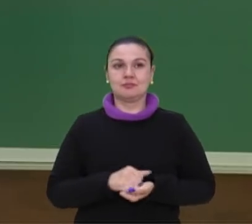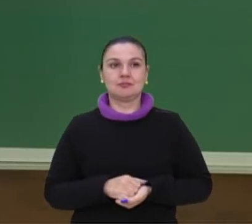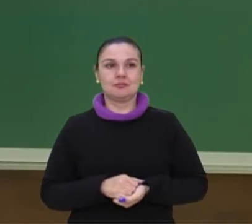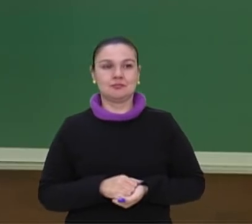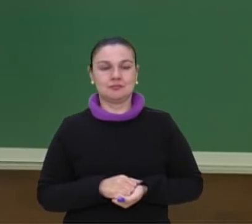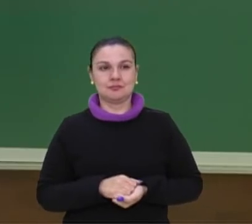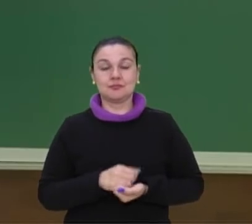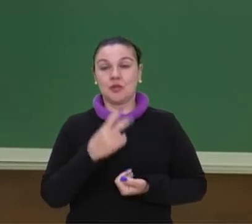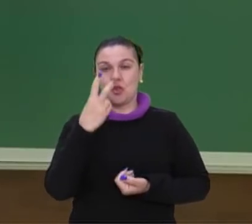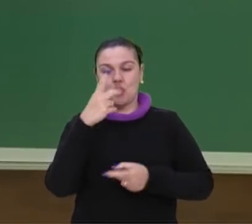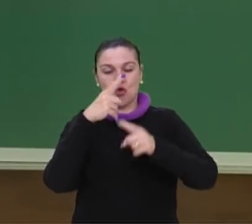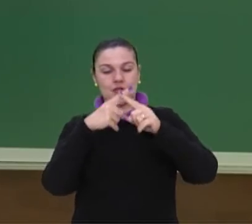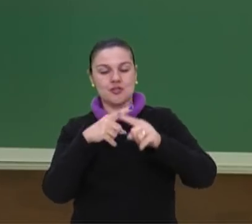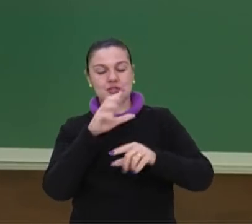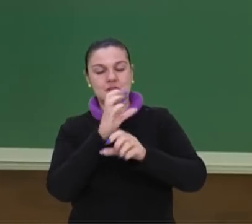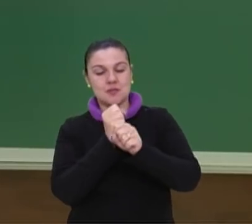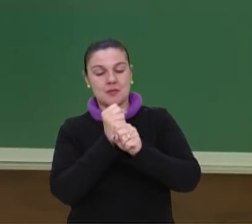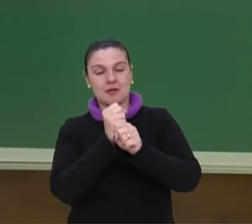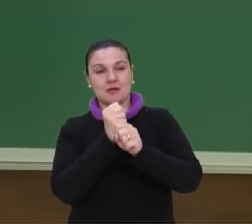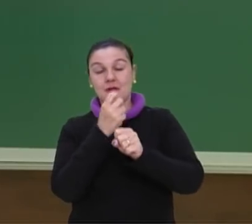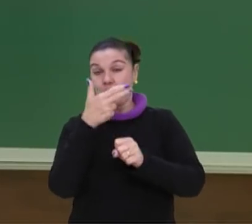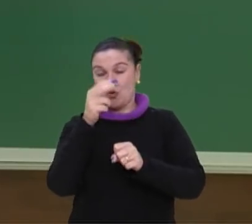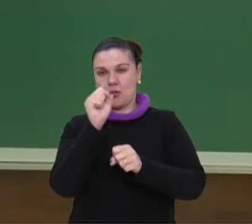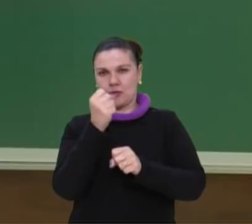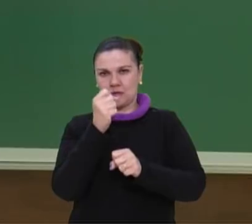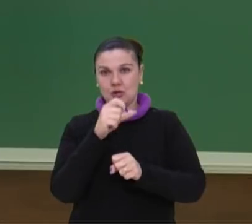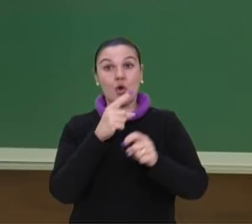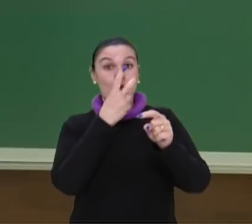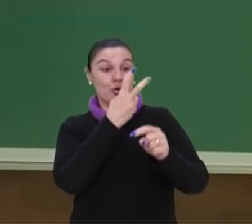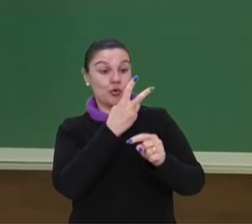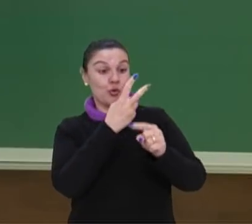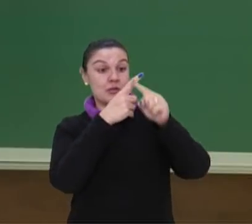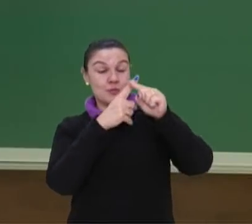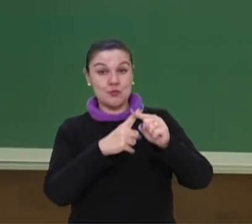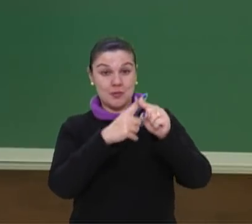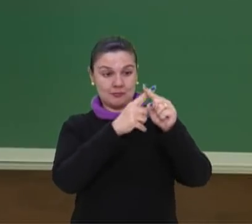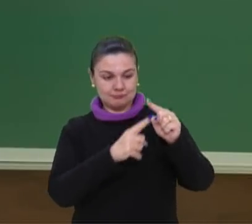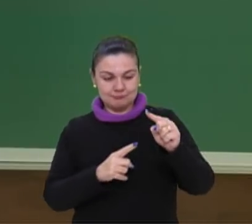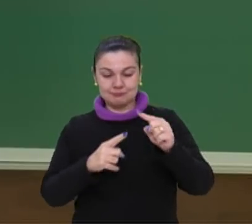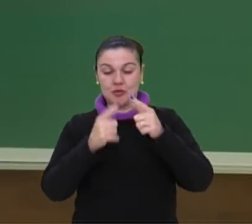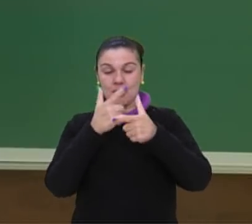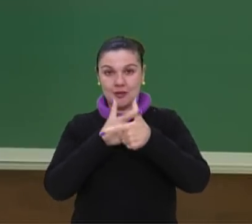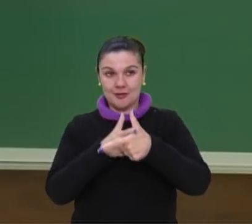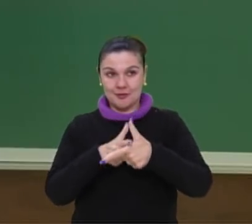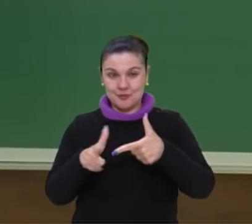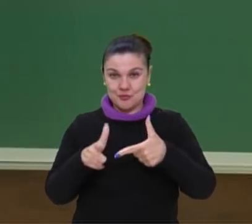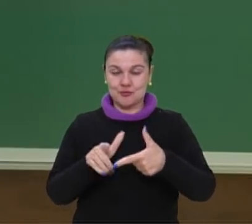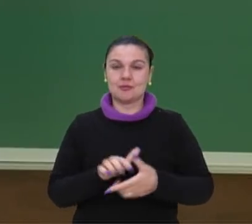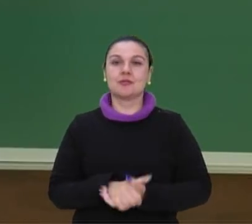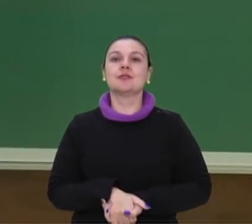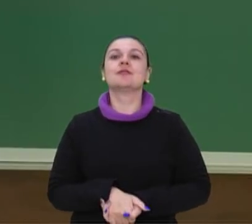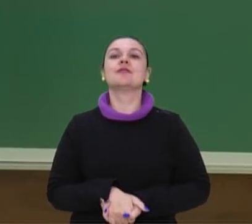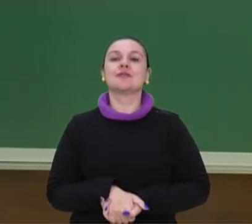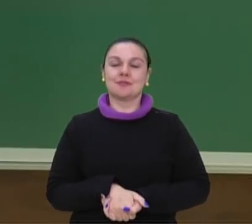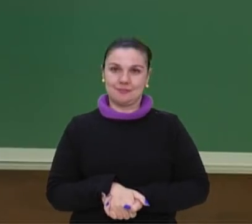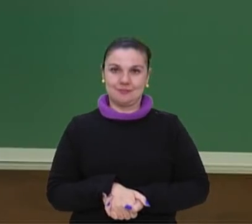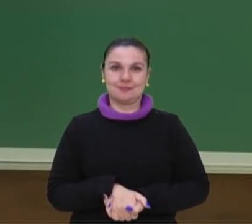ficar 2x igual a 80. O 2 está multiplicando, eu vou passar para o outro lado, mudando a operação, dividindo,